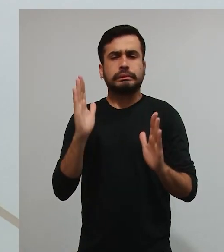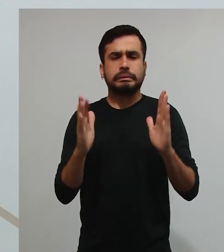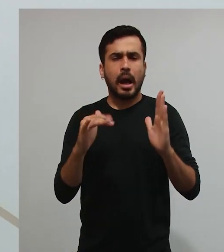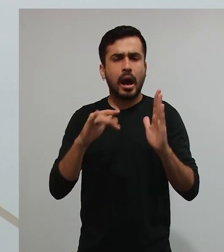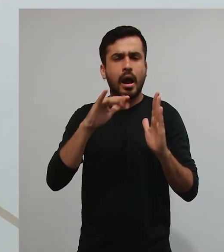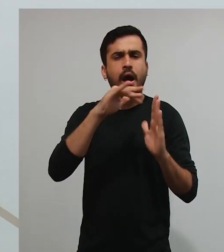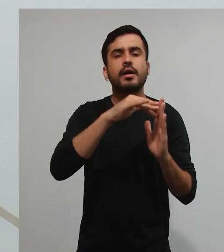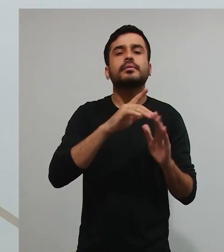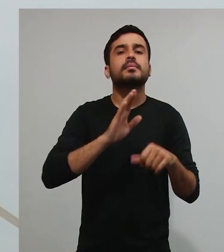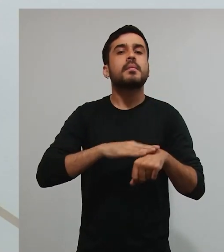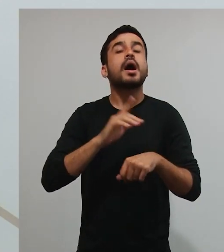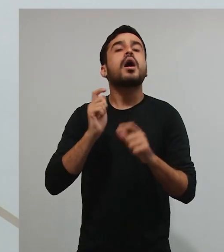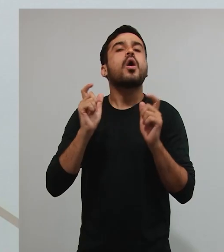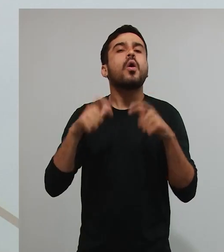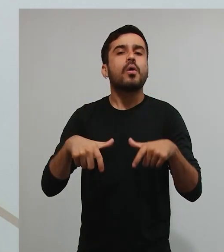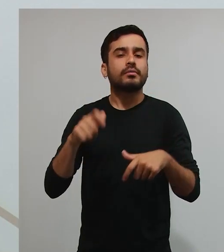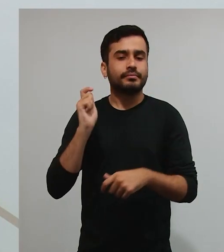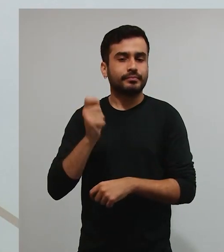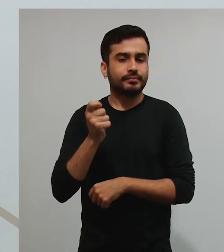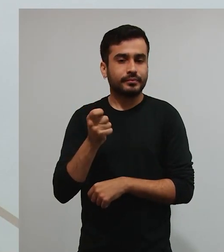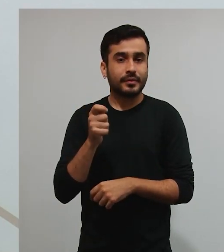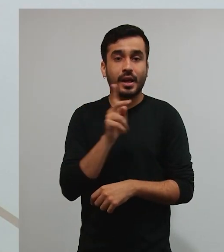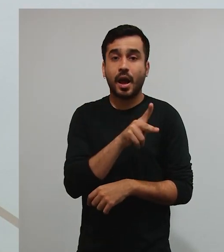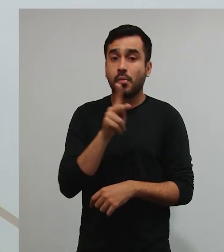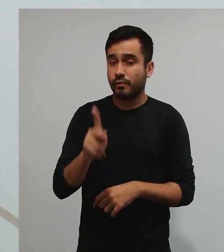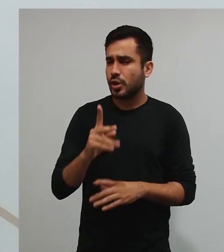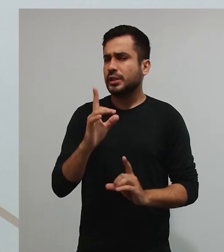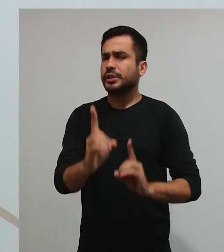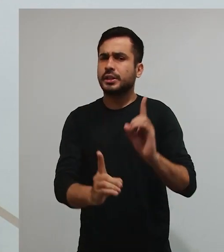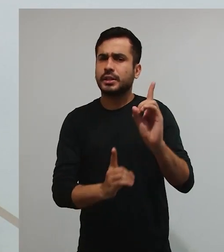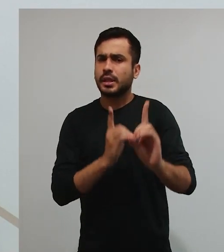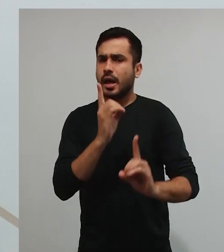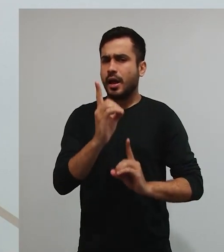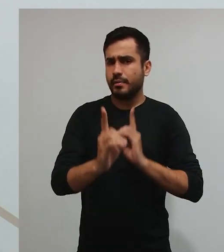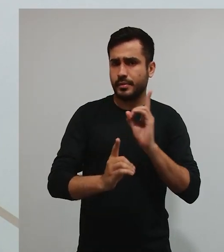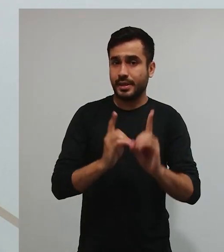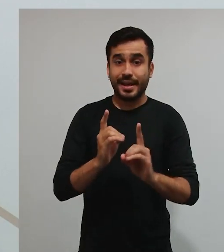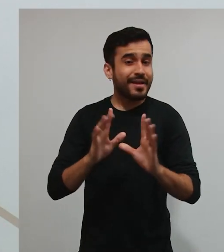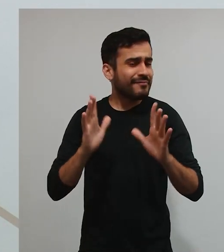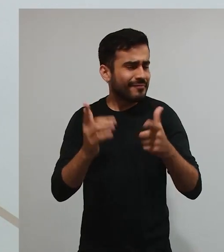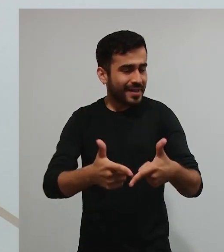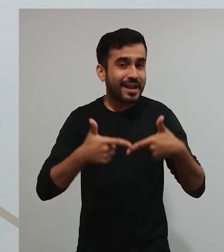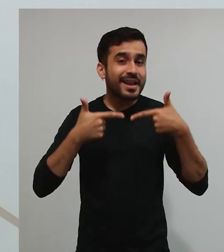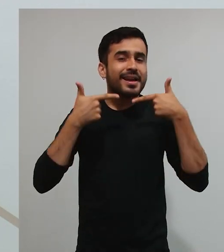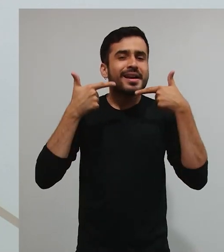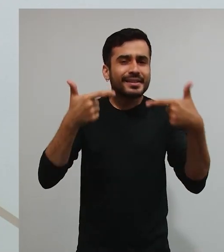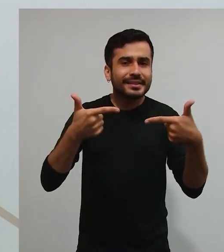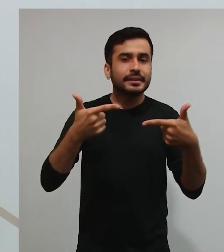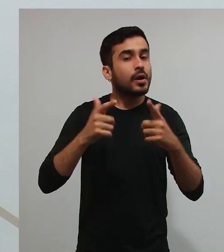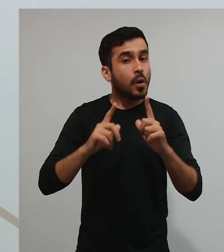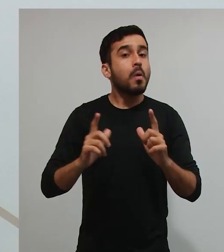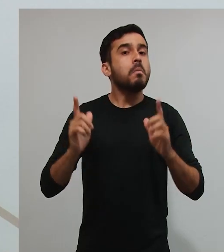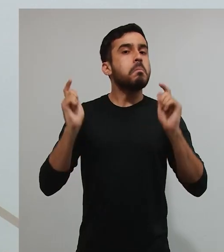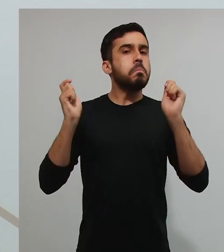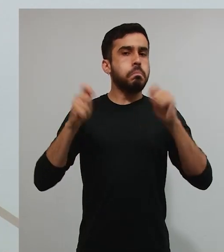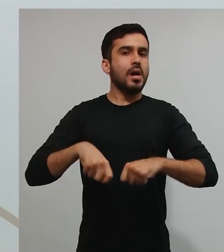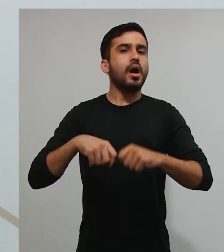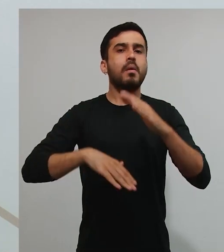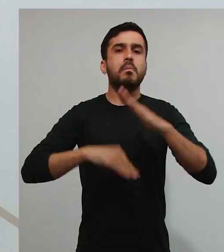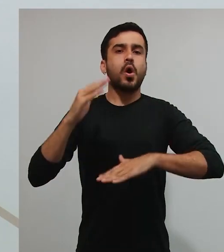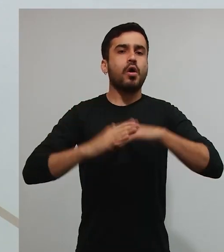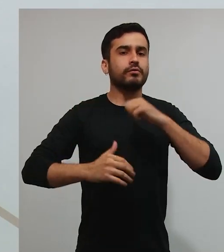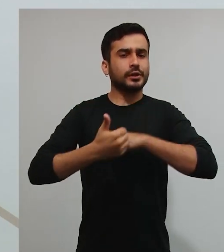especialmente na cidade de Machadinho do Oeste, aqui em Rondônia. Ela já contou que ela veio do Paraná, depois morou em Vilhena, mas ela,